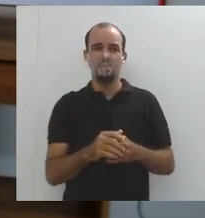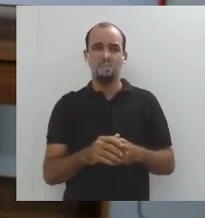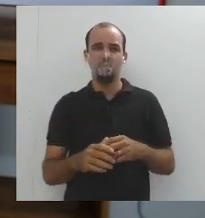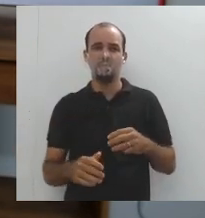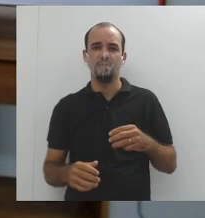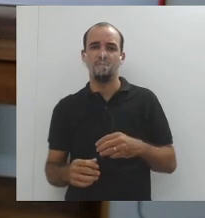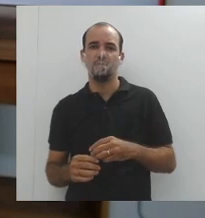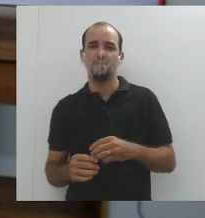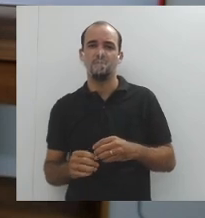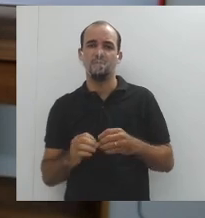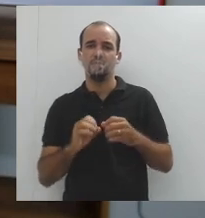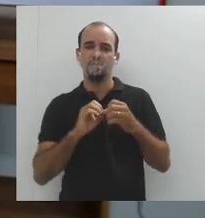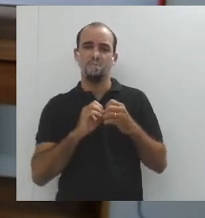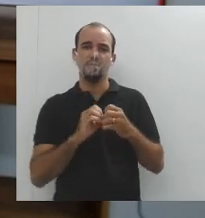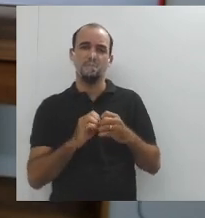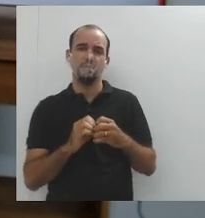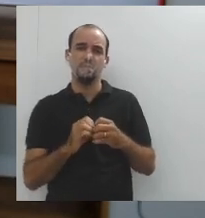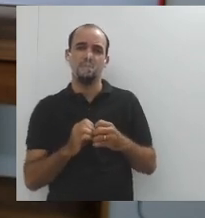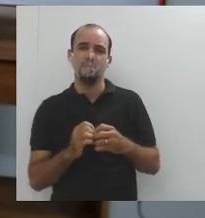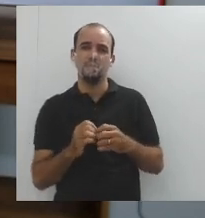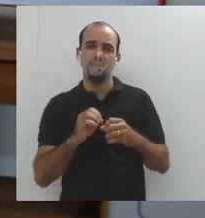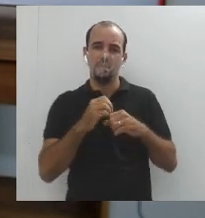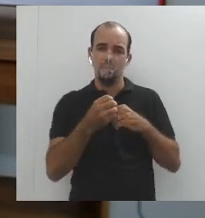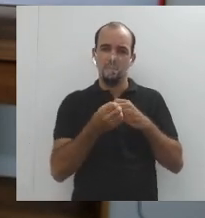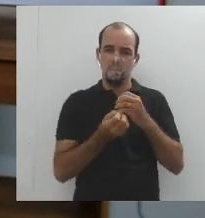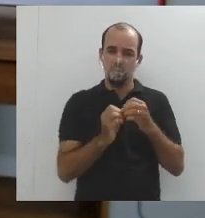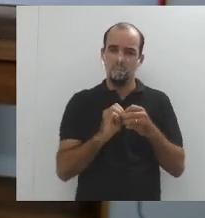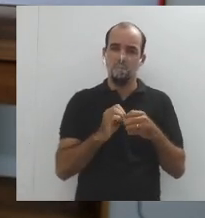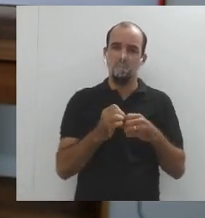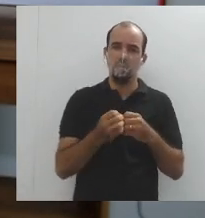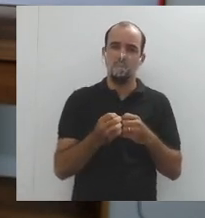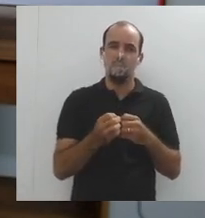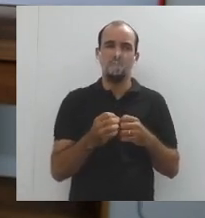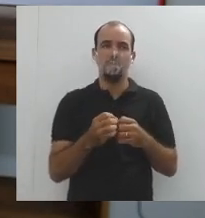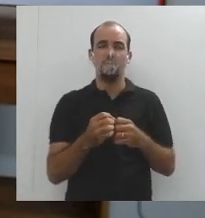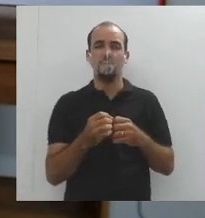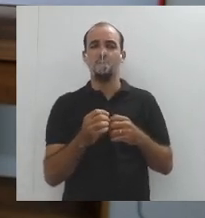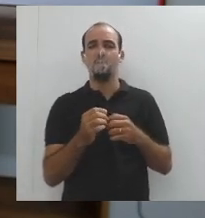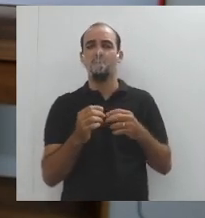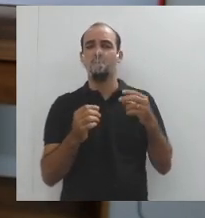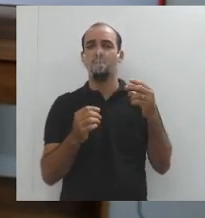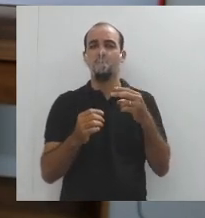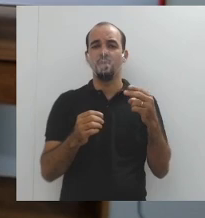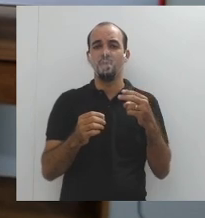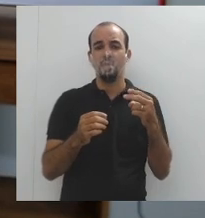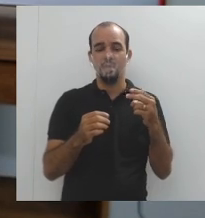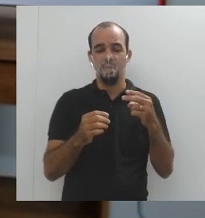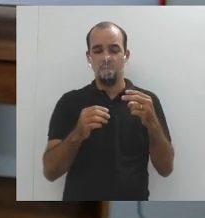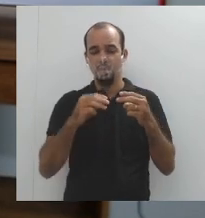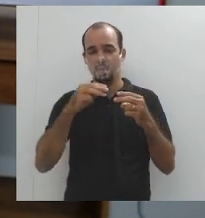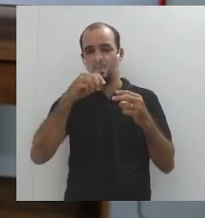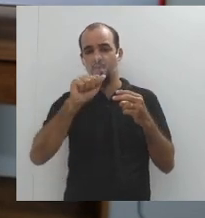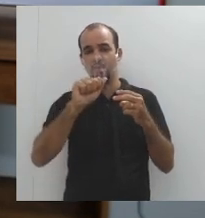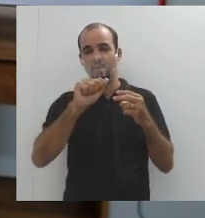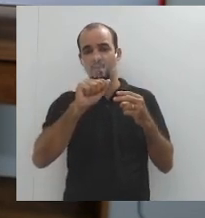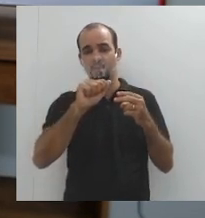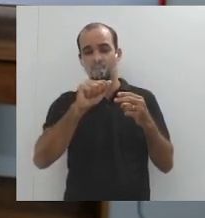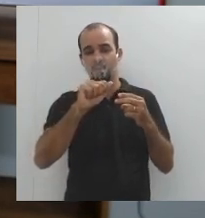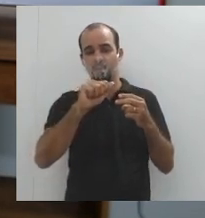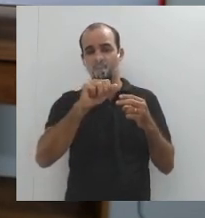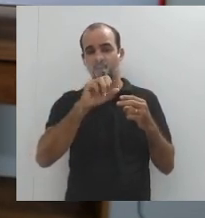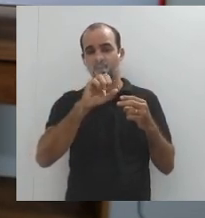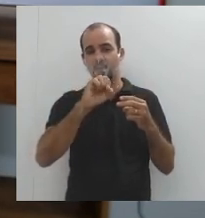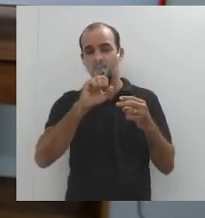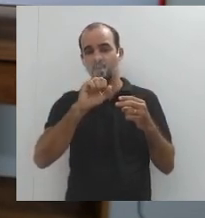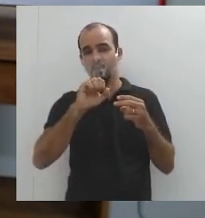temos que os mols é dado pela massa dividido pela